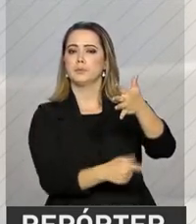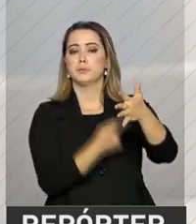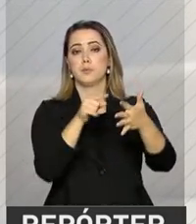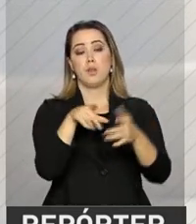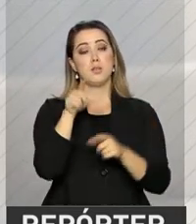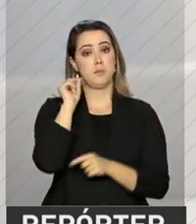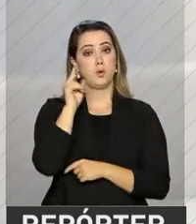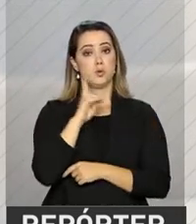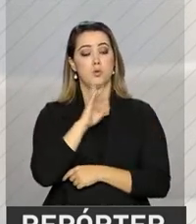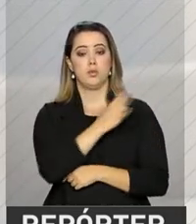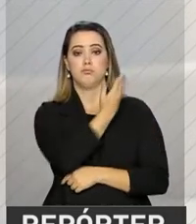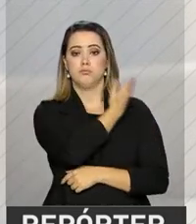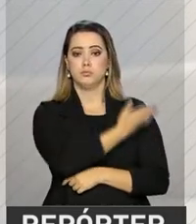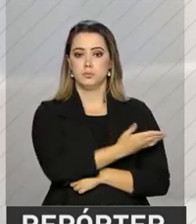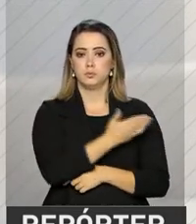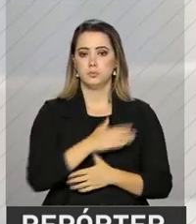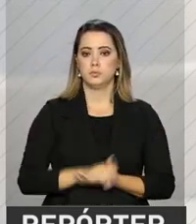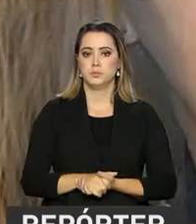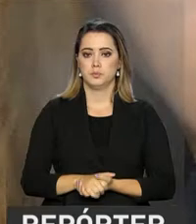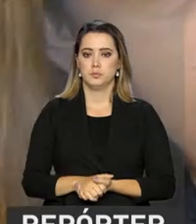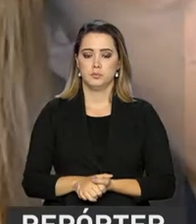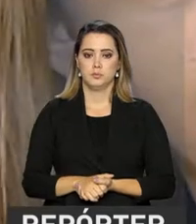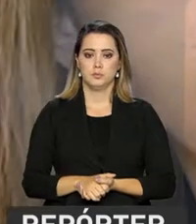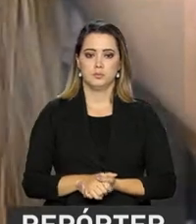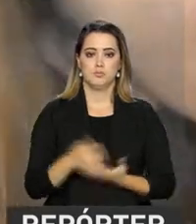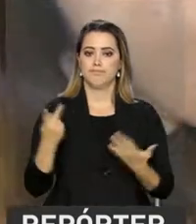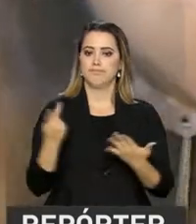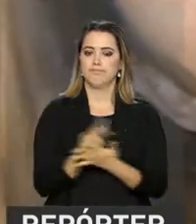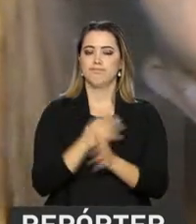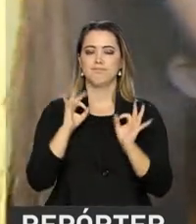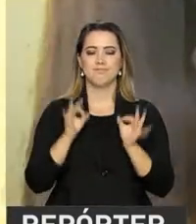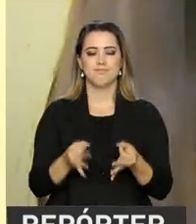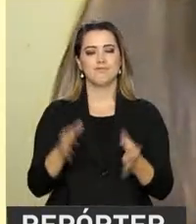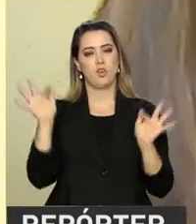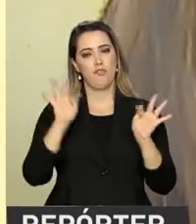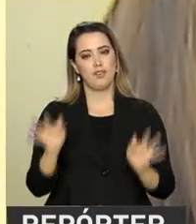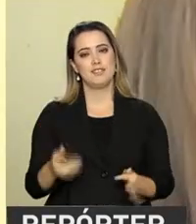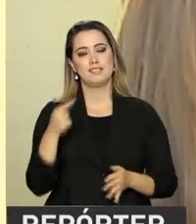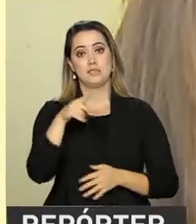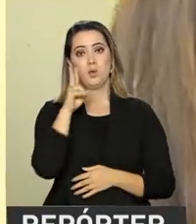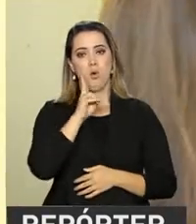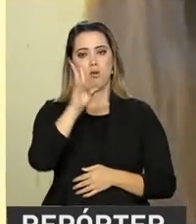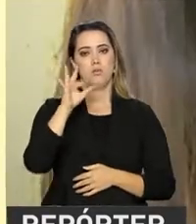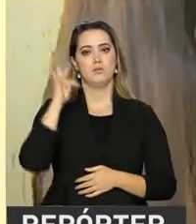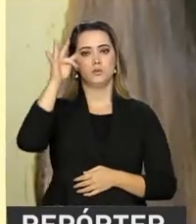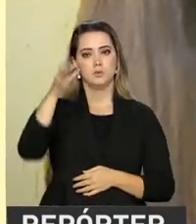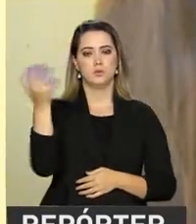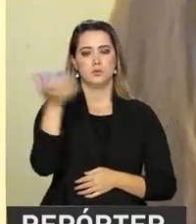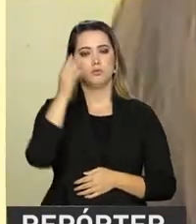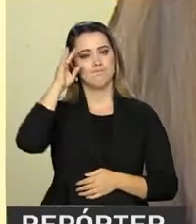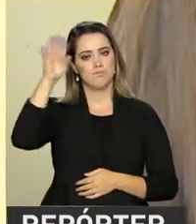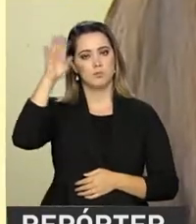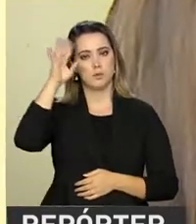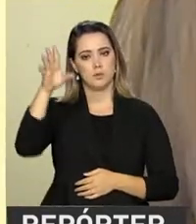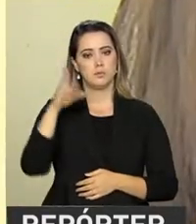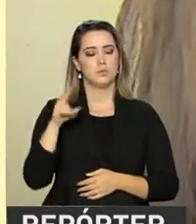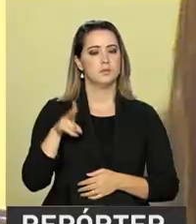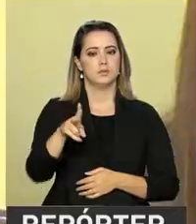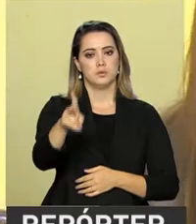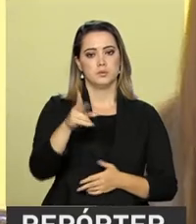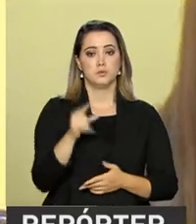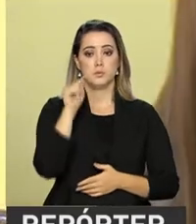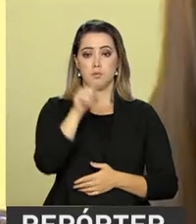internet na página do médio tech realizadas e de olho no futuro flávio tem agora planos que não acabam mais